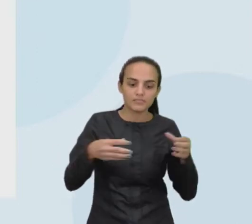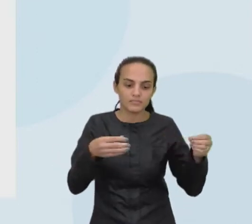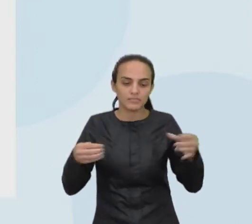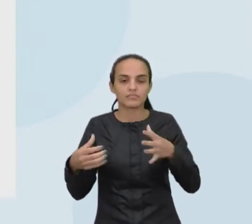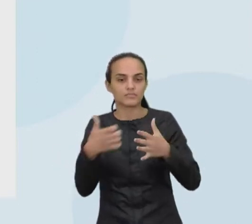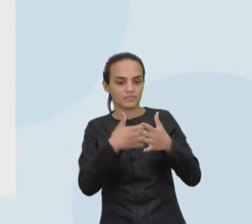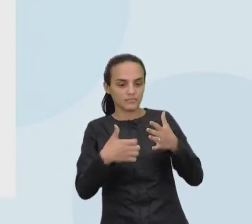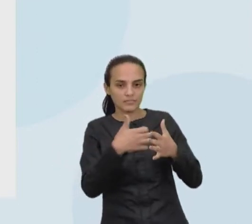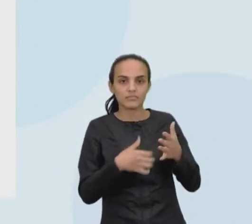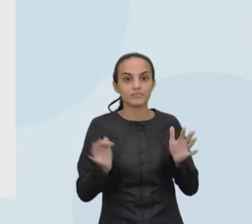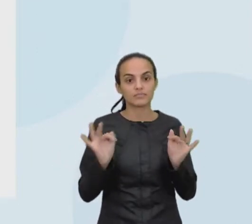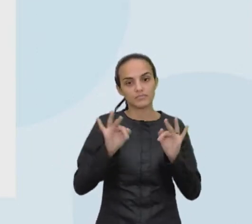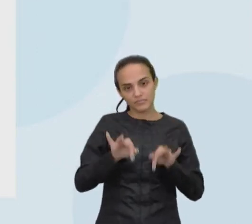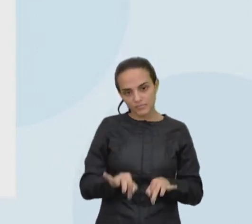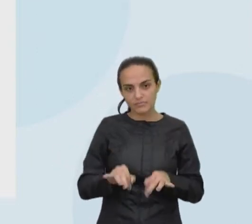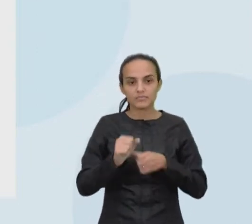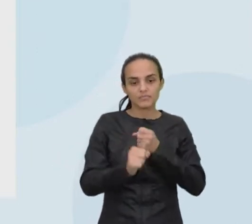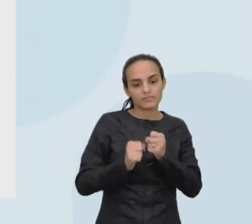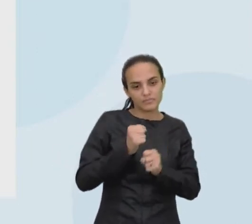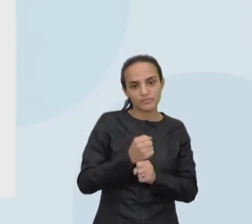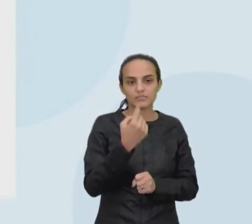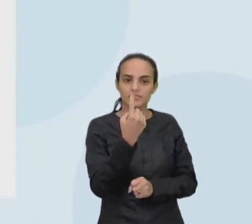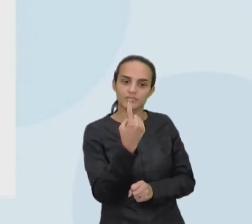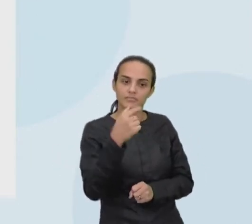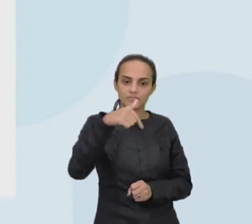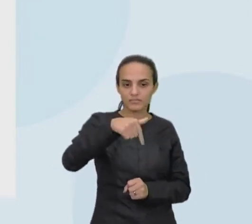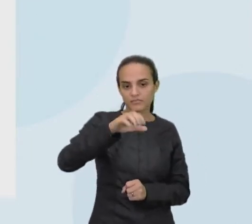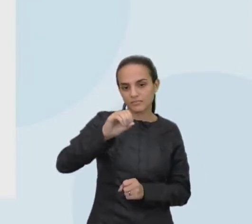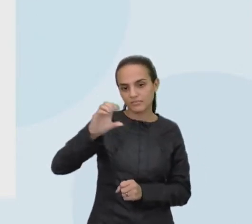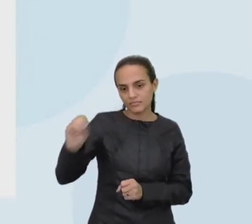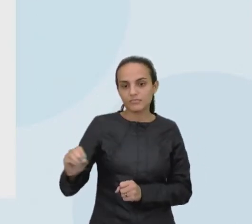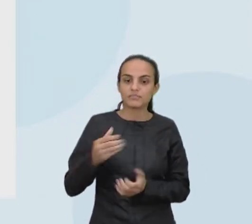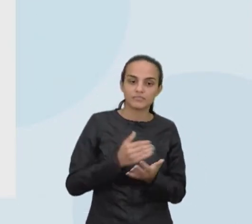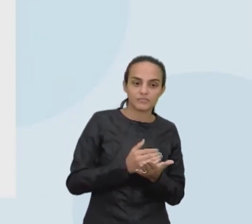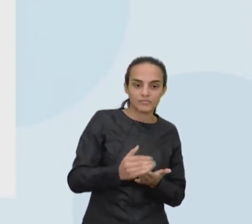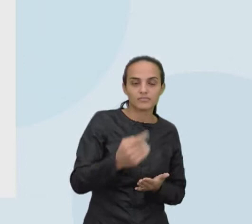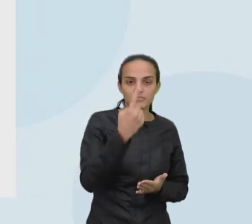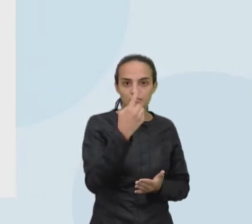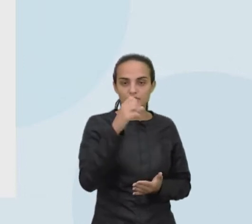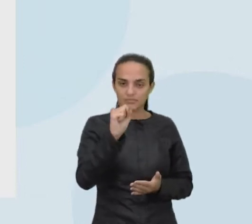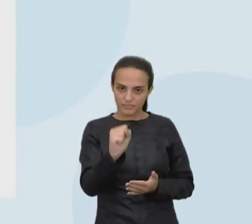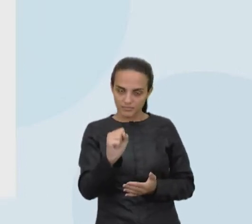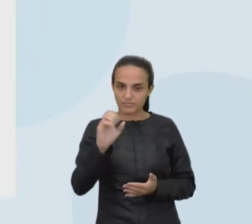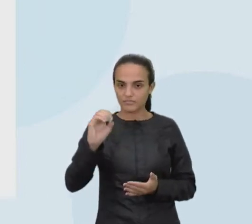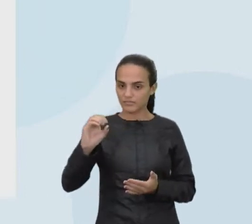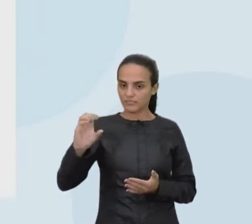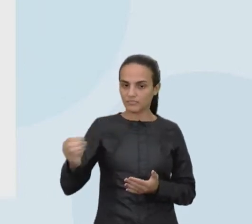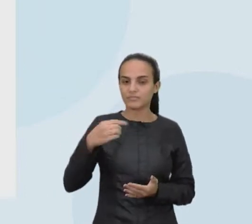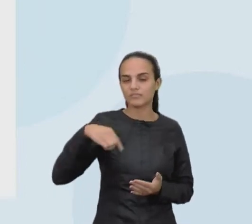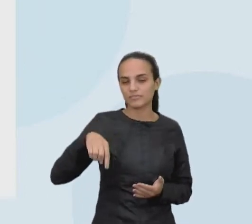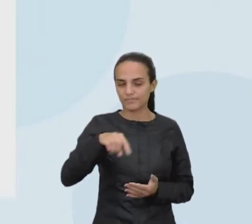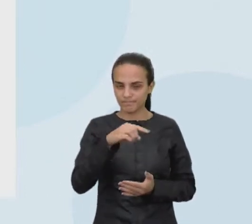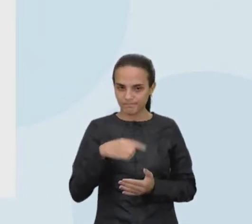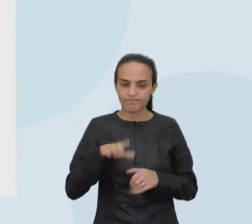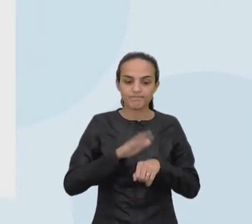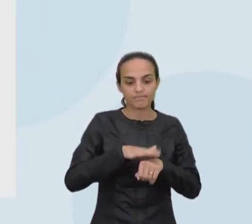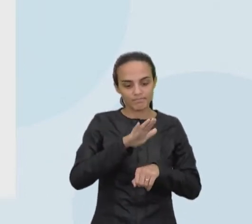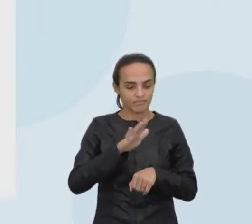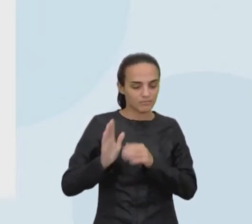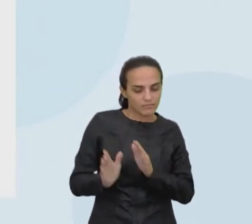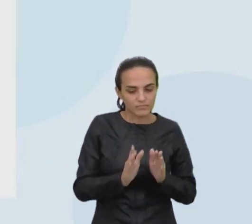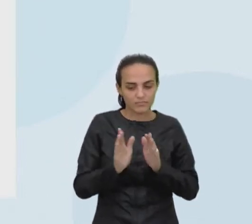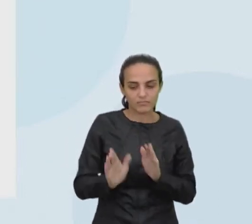Industrial, né, final aí dos anos 1700, início dos anos 1800, né? E aí a gente veio ficando mais produtivo,